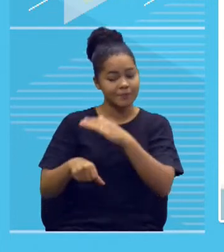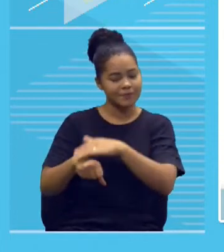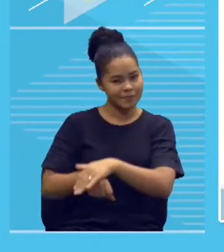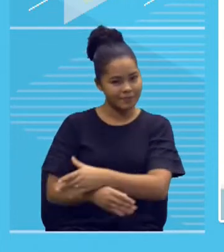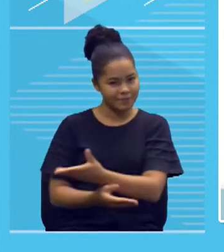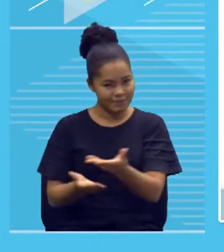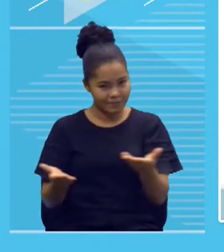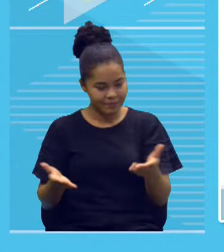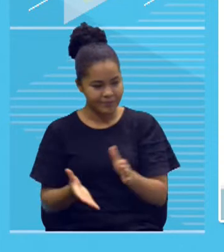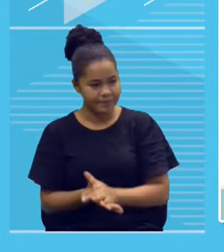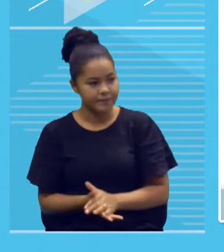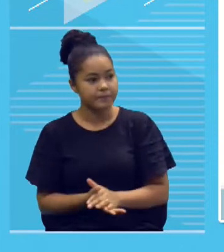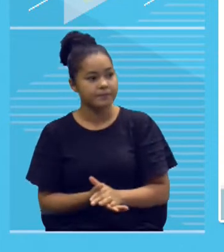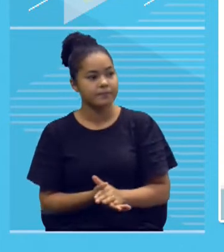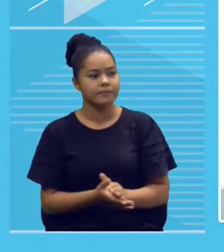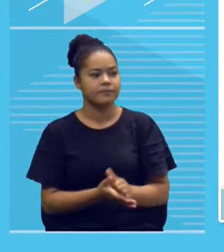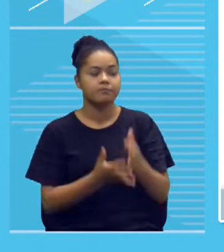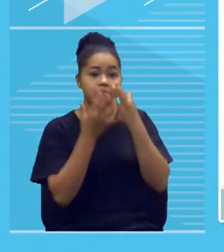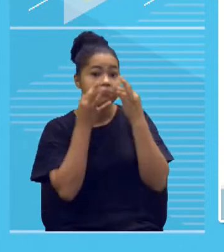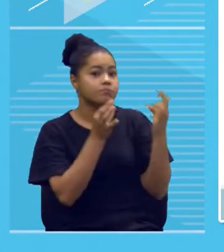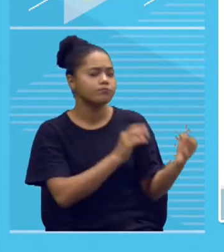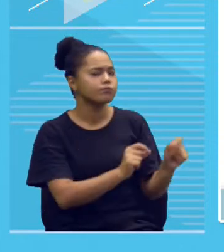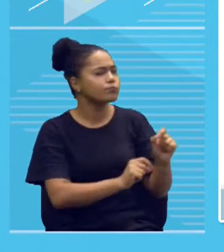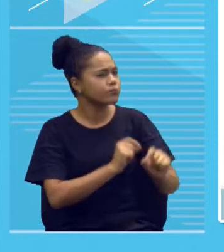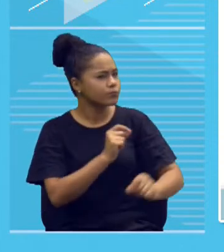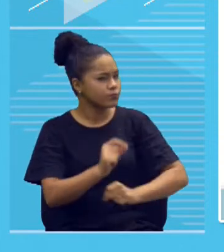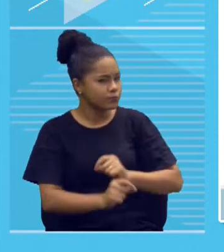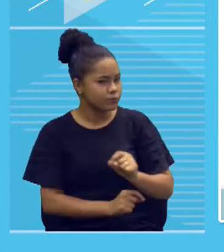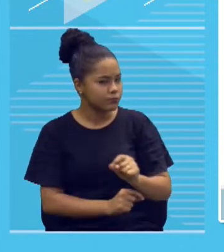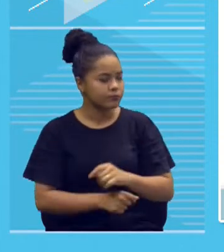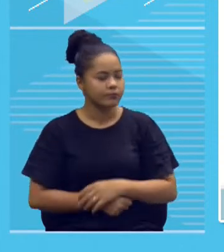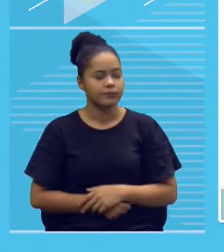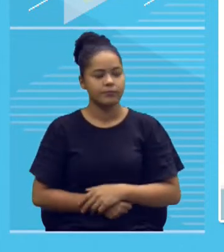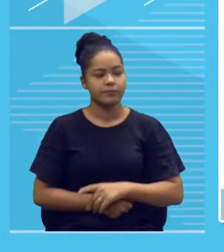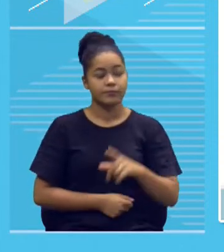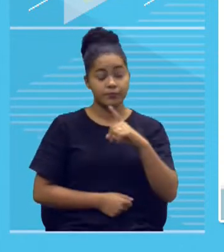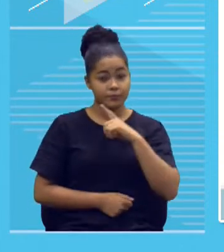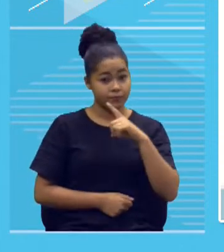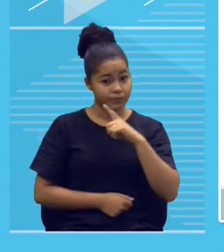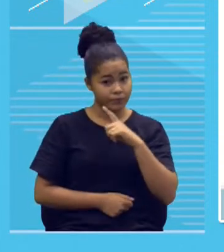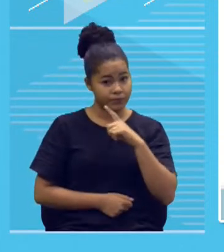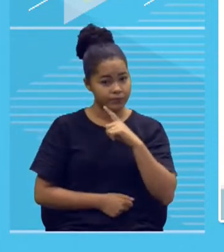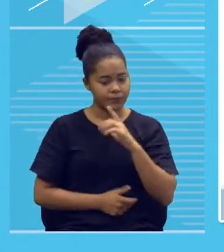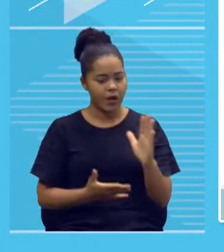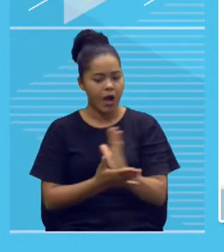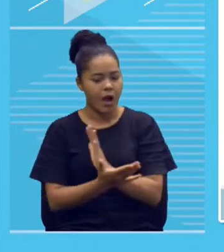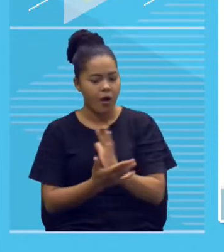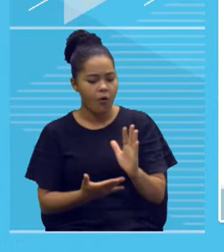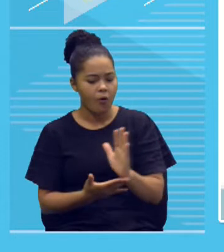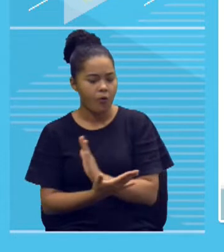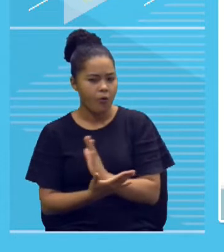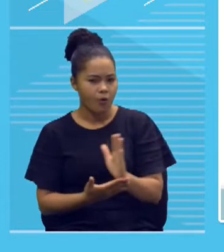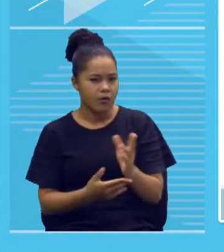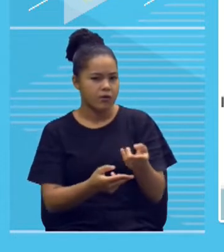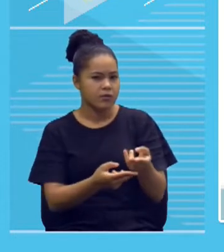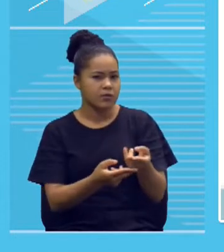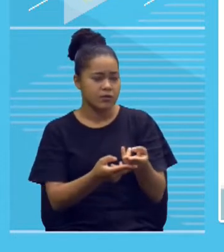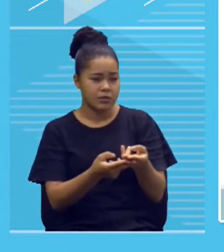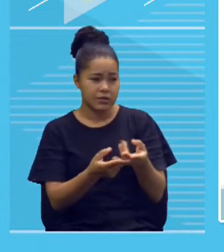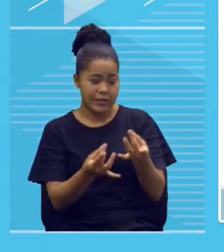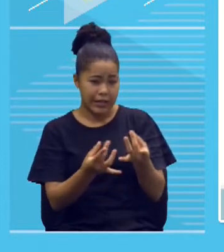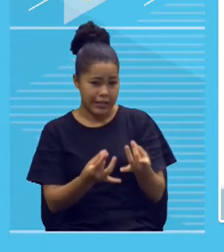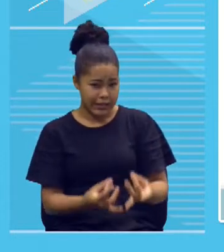participar do cheque tá bom pronto o que que é interessante aqui é que para nós aplicarmos essa relação nós temos que